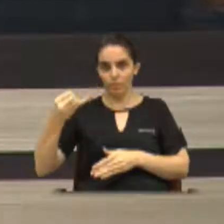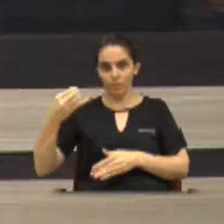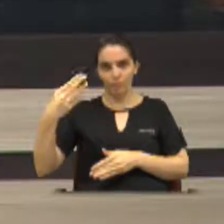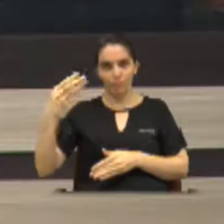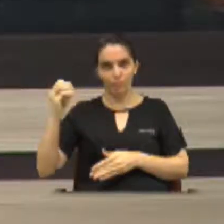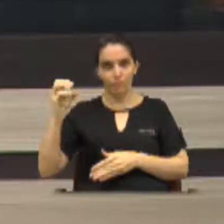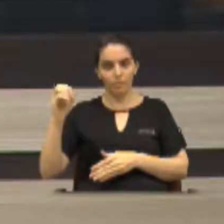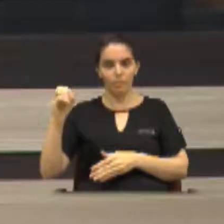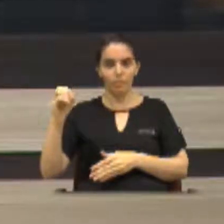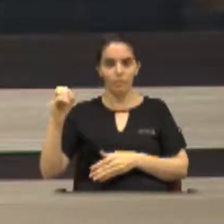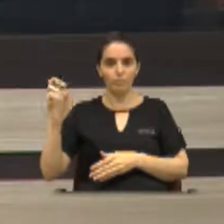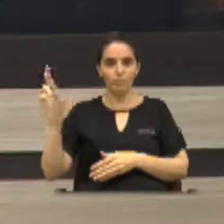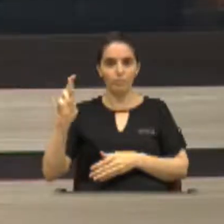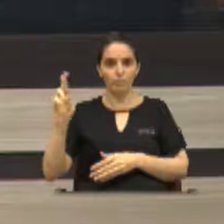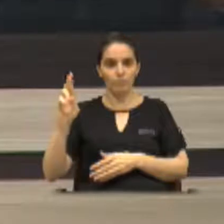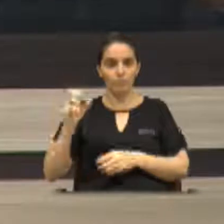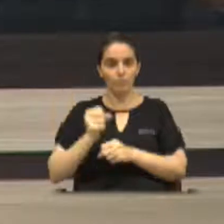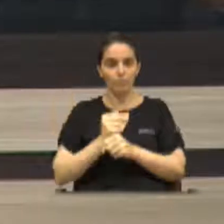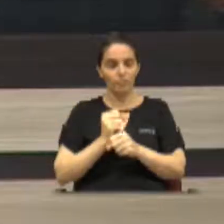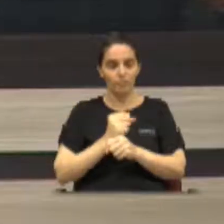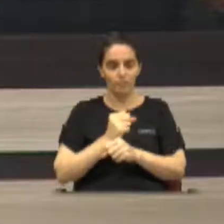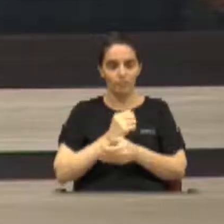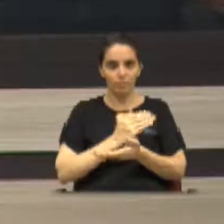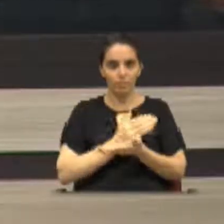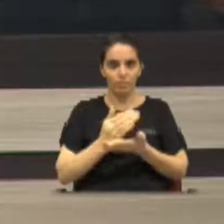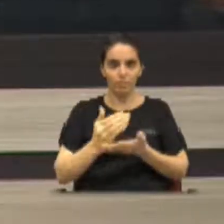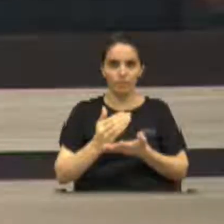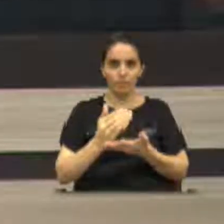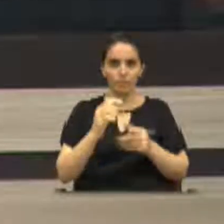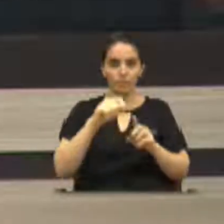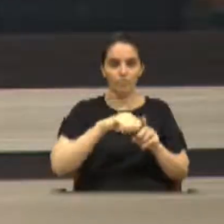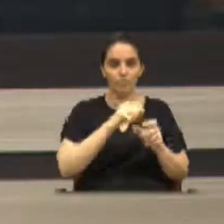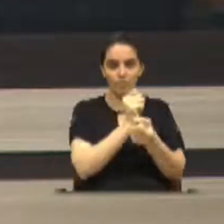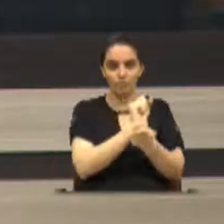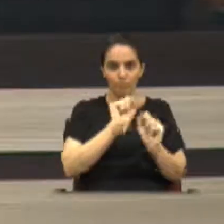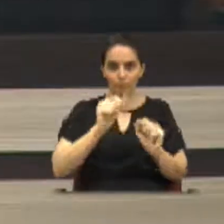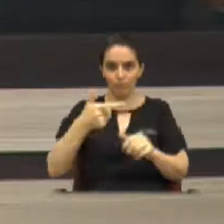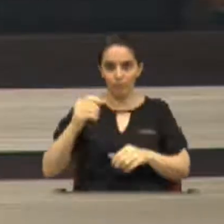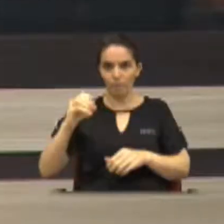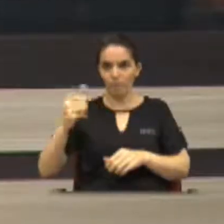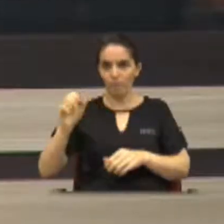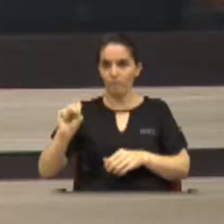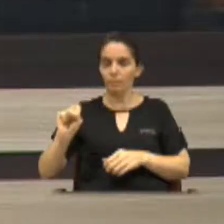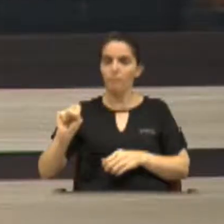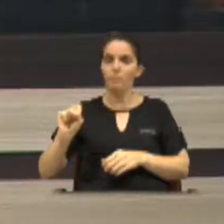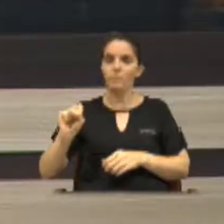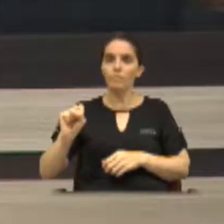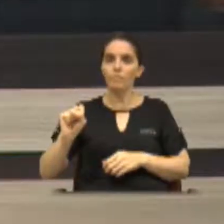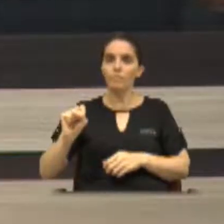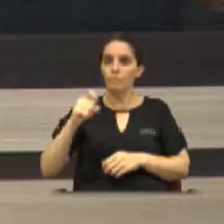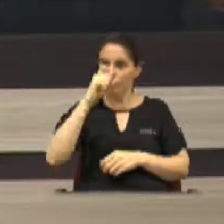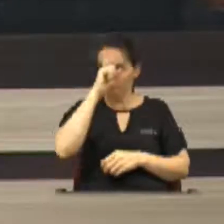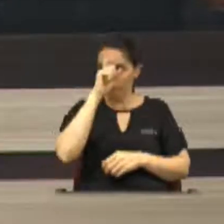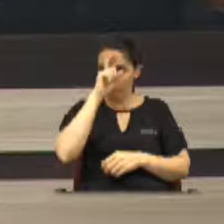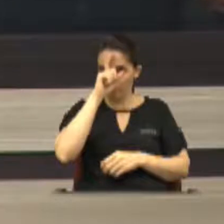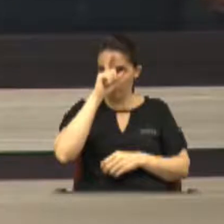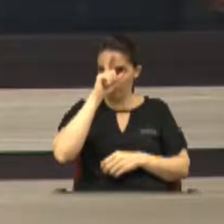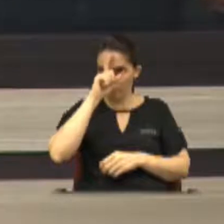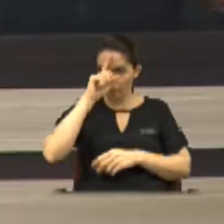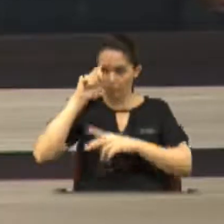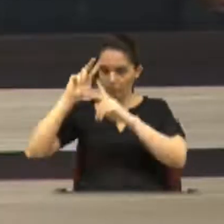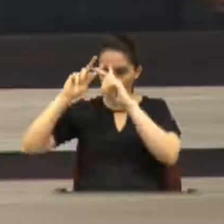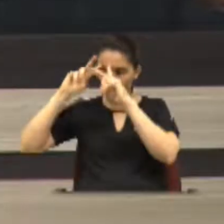2.400.000 durante o período de 12 meses, a partir de maio de 2018, para o Hospital Sociedade